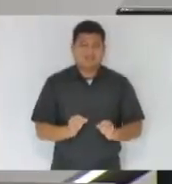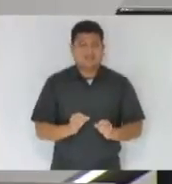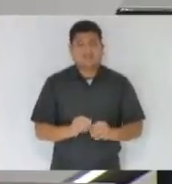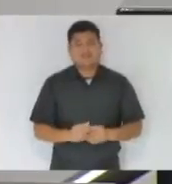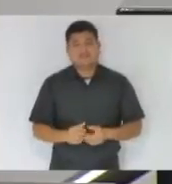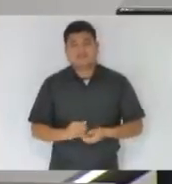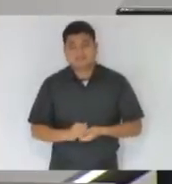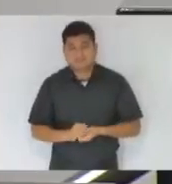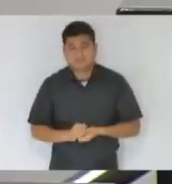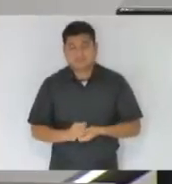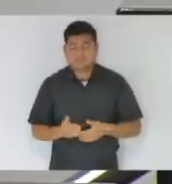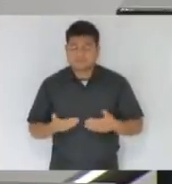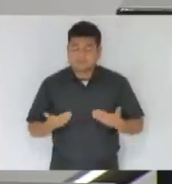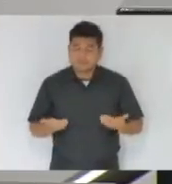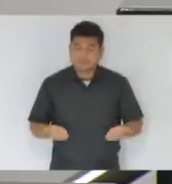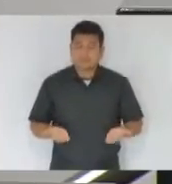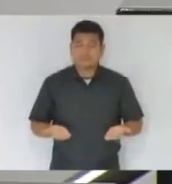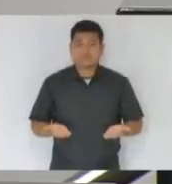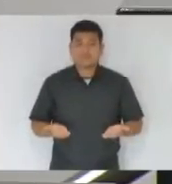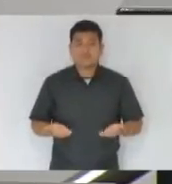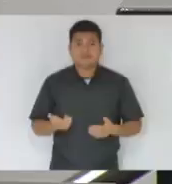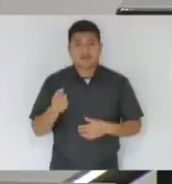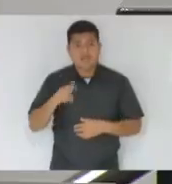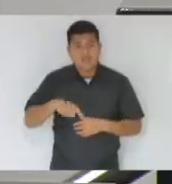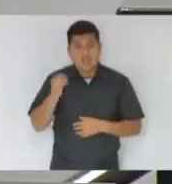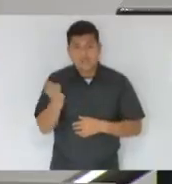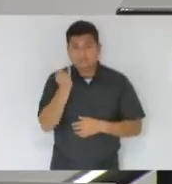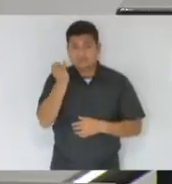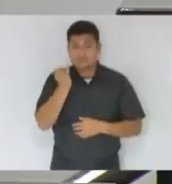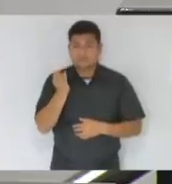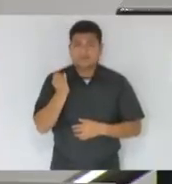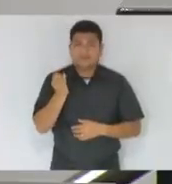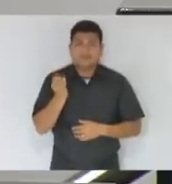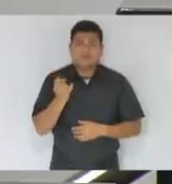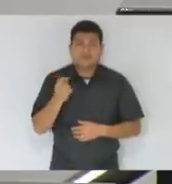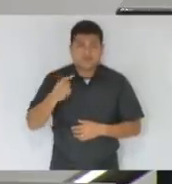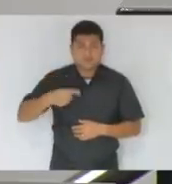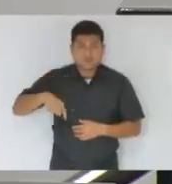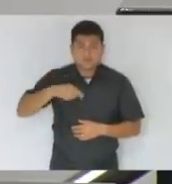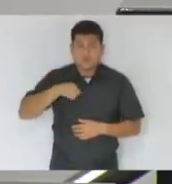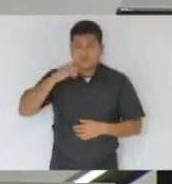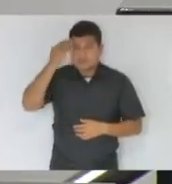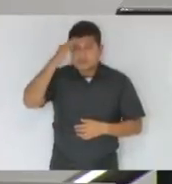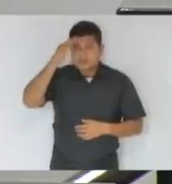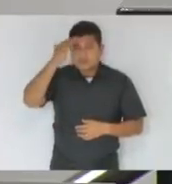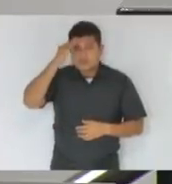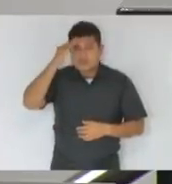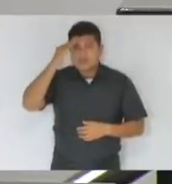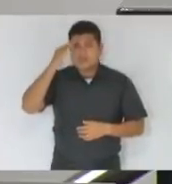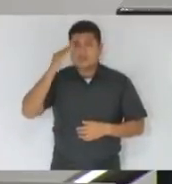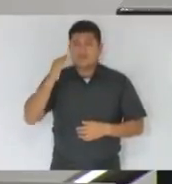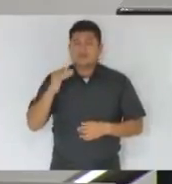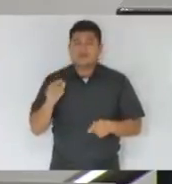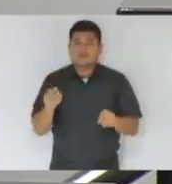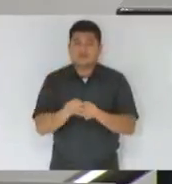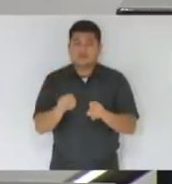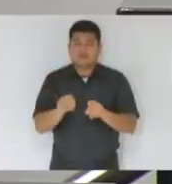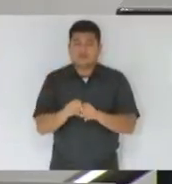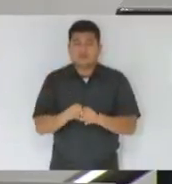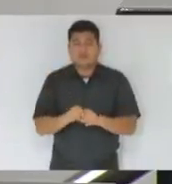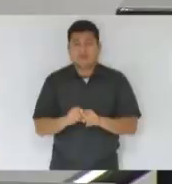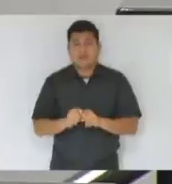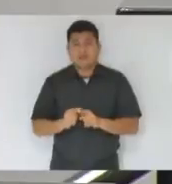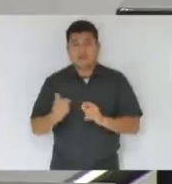municípios. Então, é importante que a gente tenha essa compreensão, bem como foi pautada